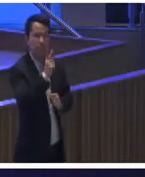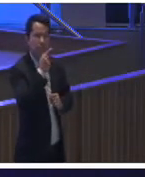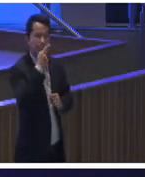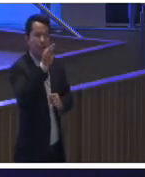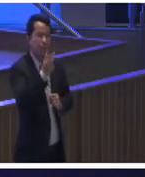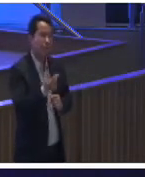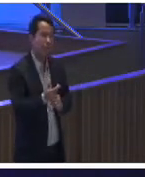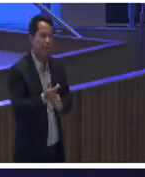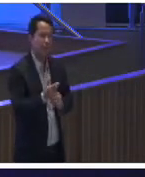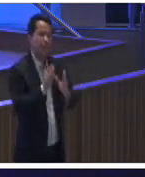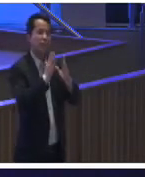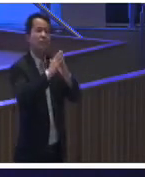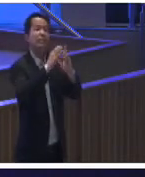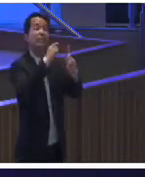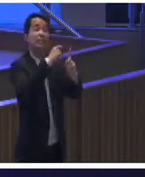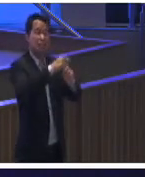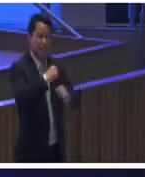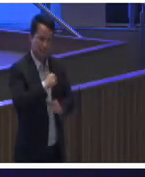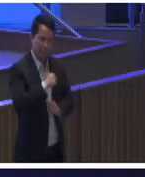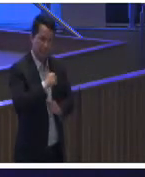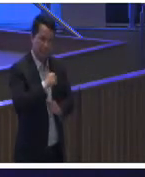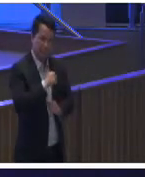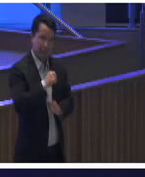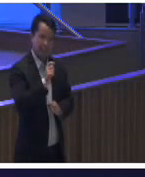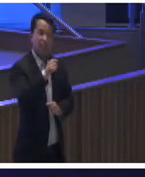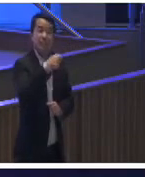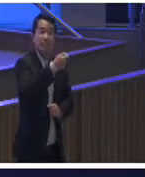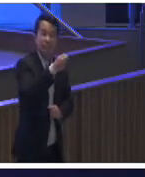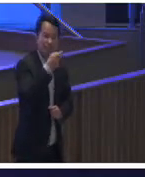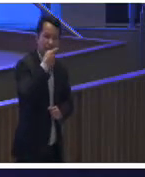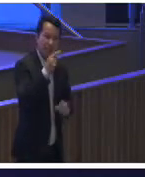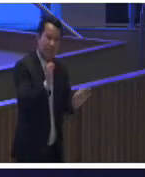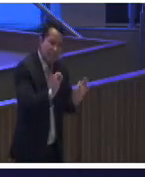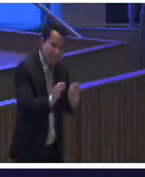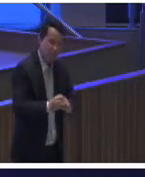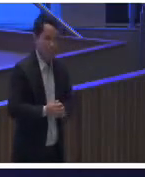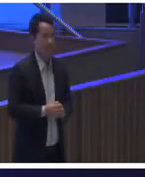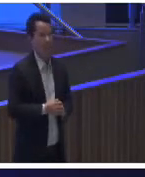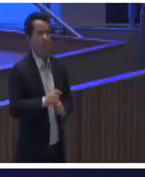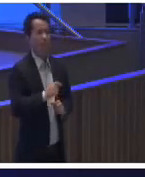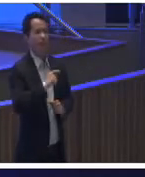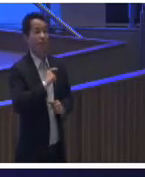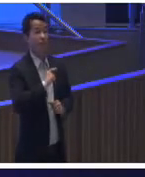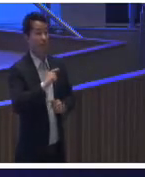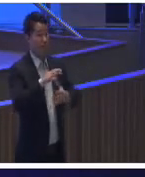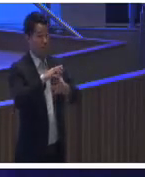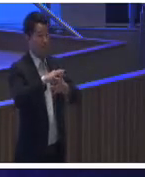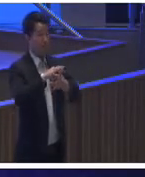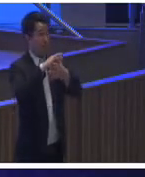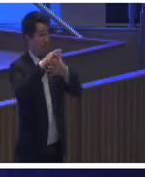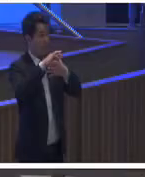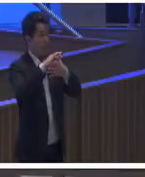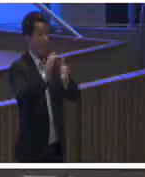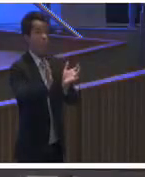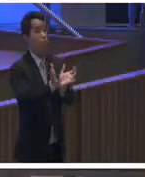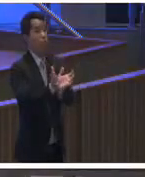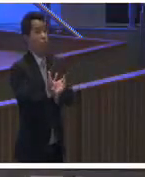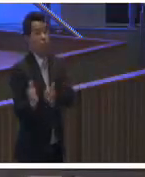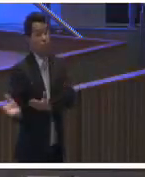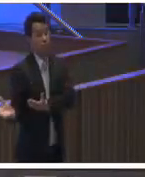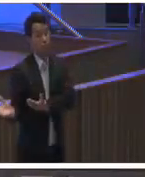ficar envergonhado, você já pode imaginar o nome, né? Estava o líder do grupo de